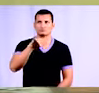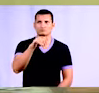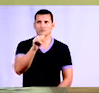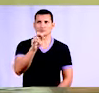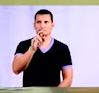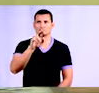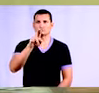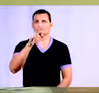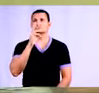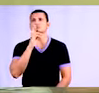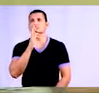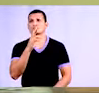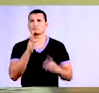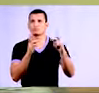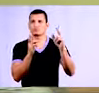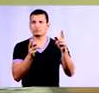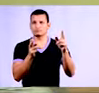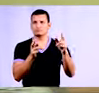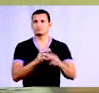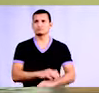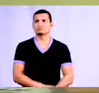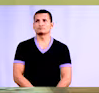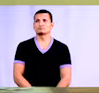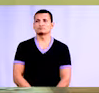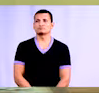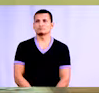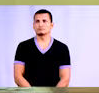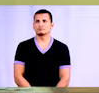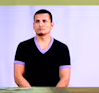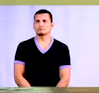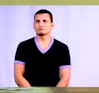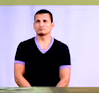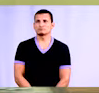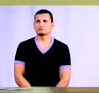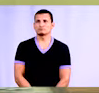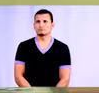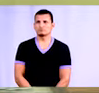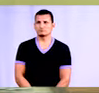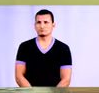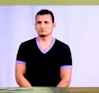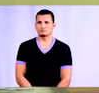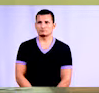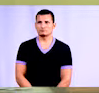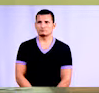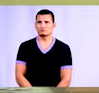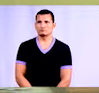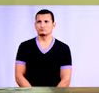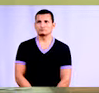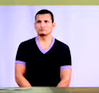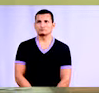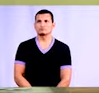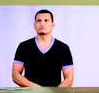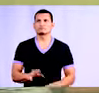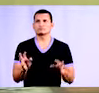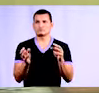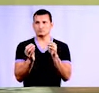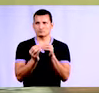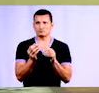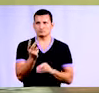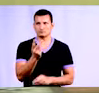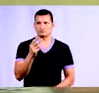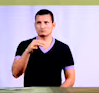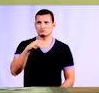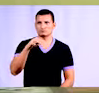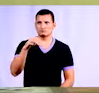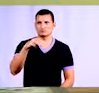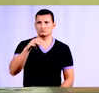a questão. Exatamente isso. Isso. Colocou que são a junção das duas memórias, né? E também quem mais que